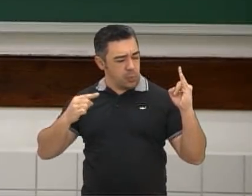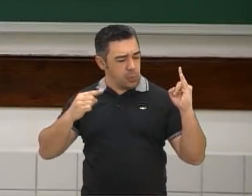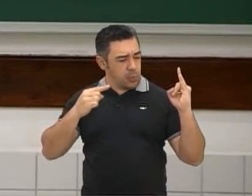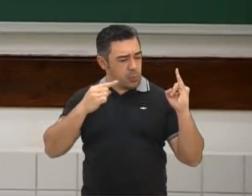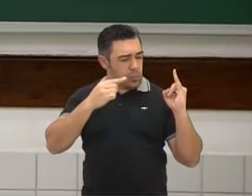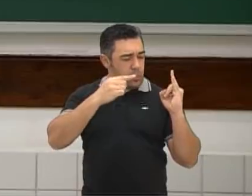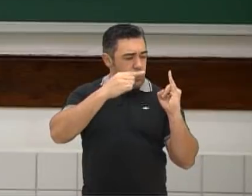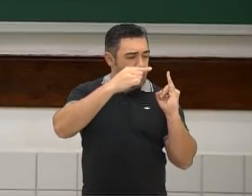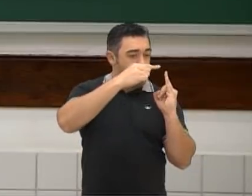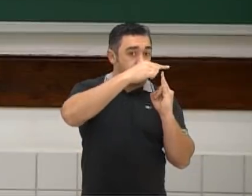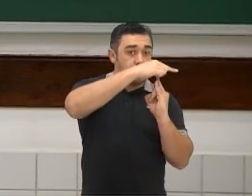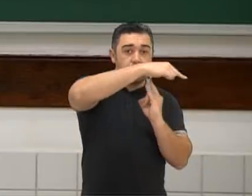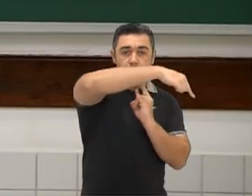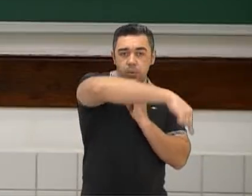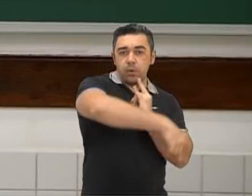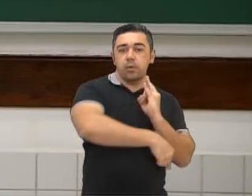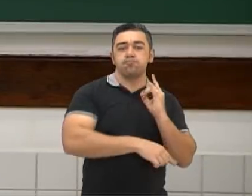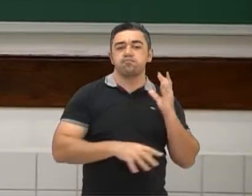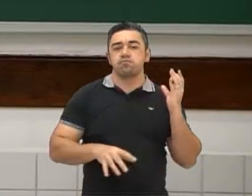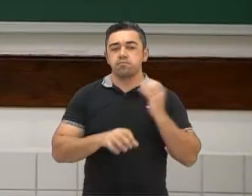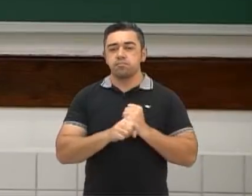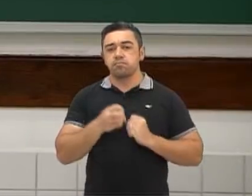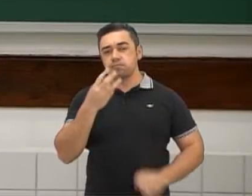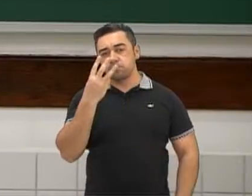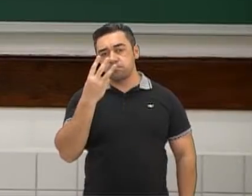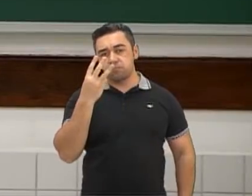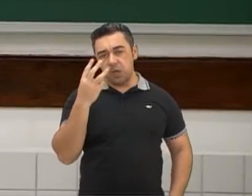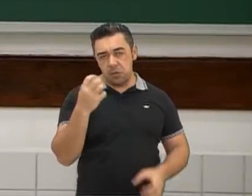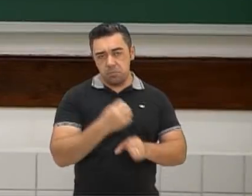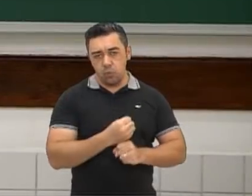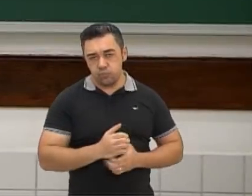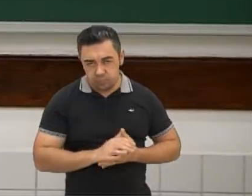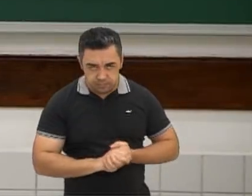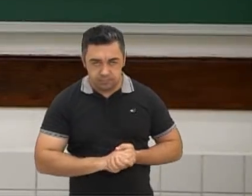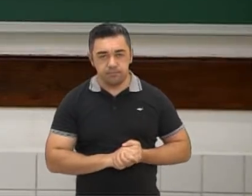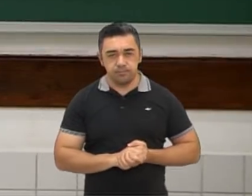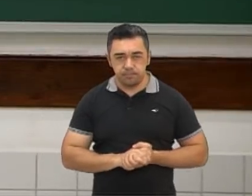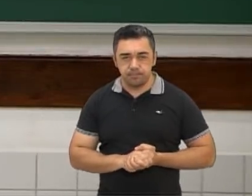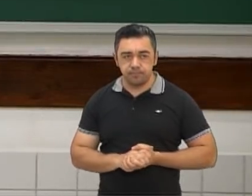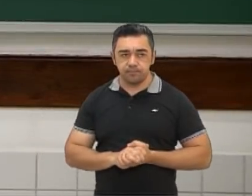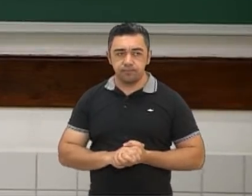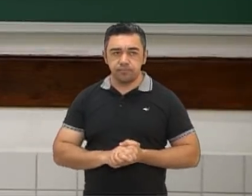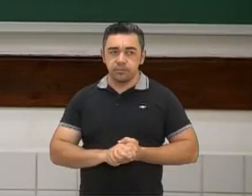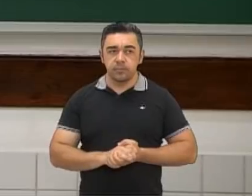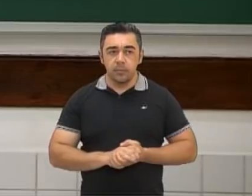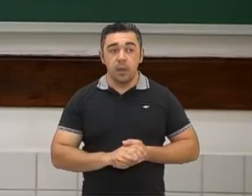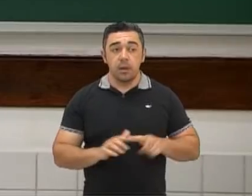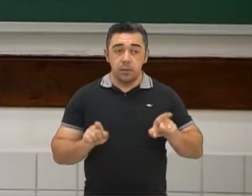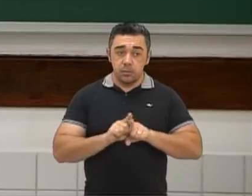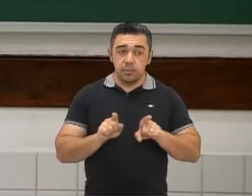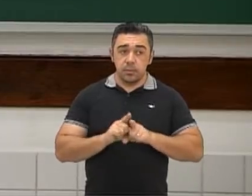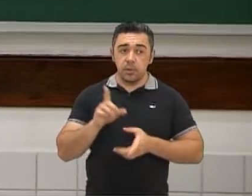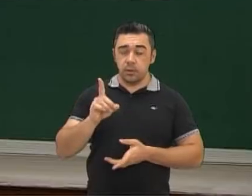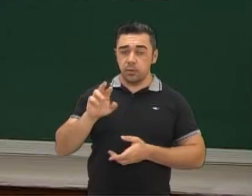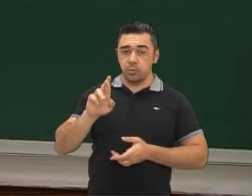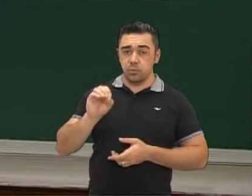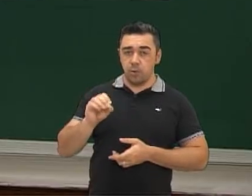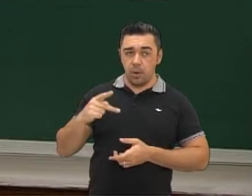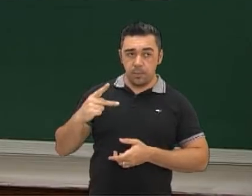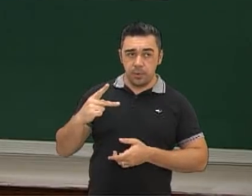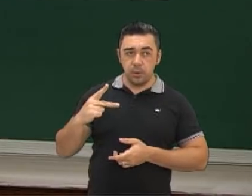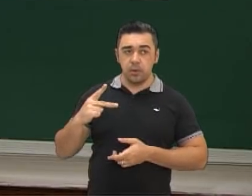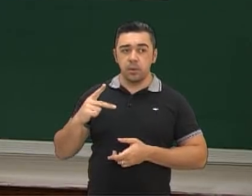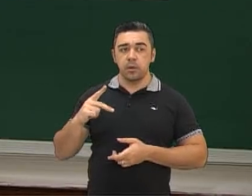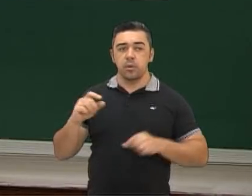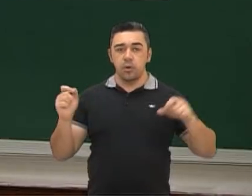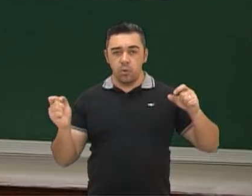fazer com que a bola passe entre as hastes do H, são 3 pontos. E ainda o drop goal. O que é o